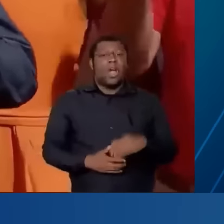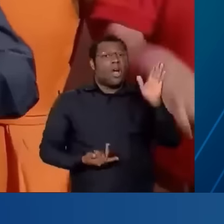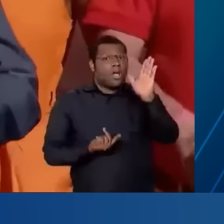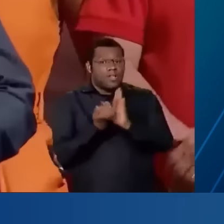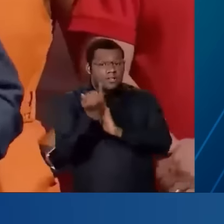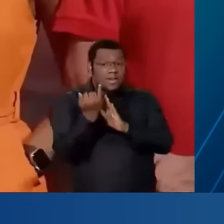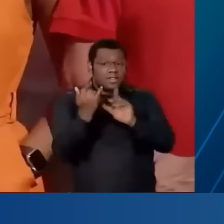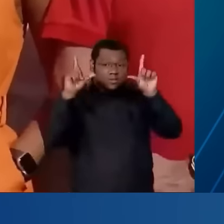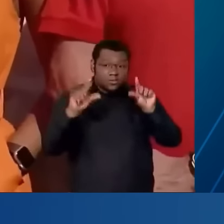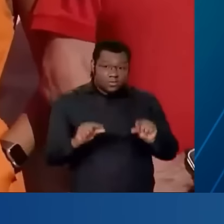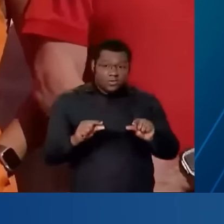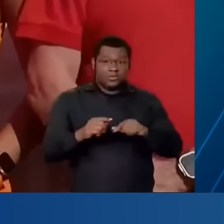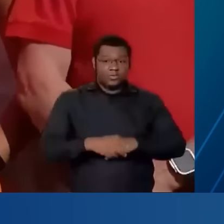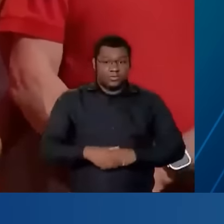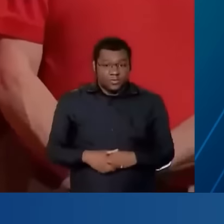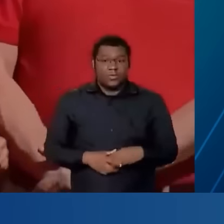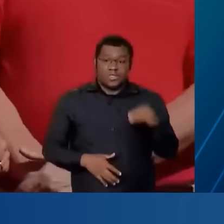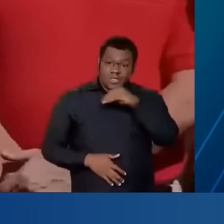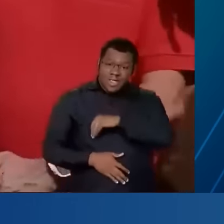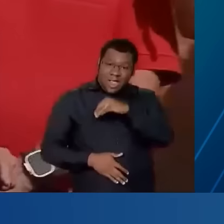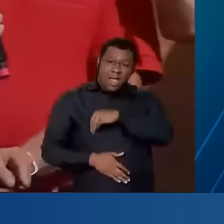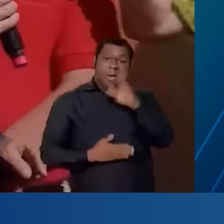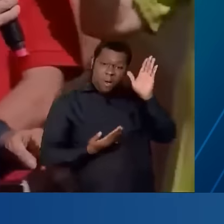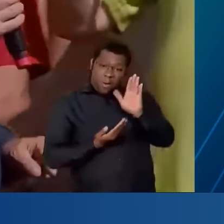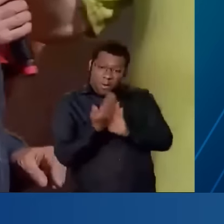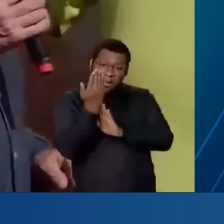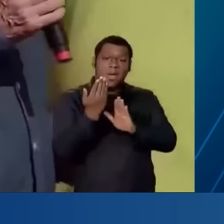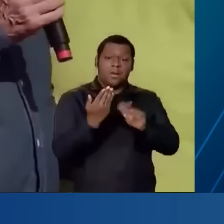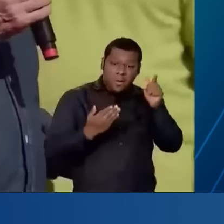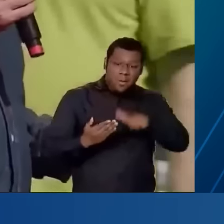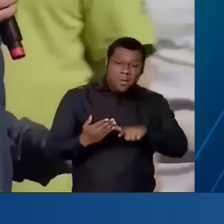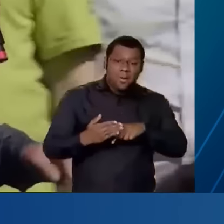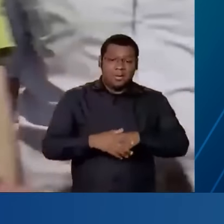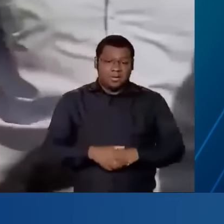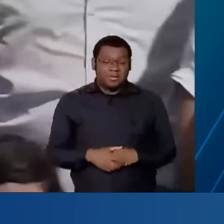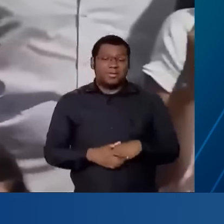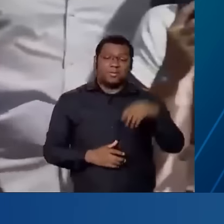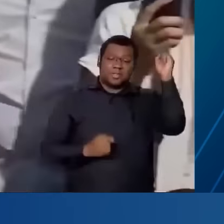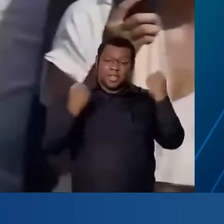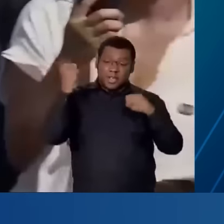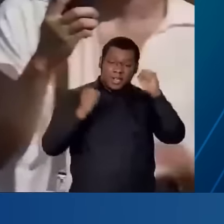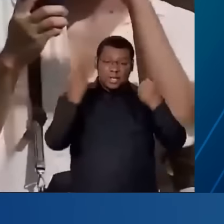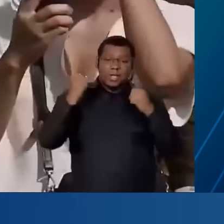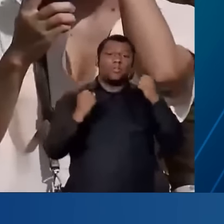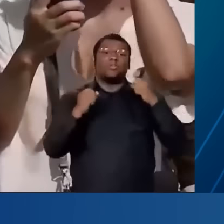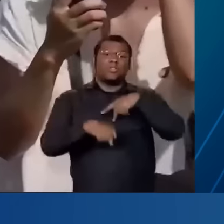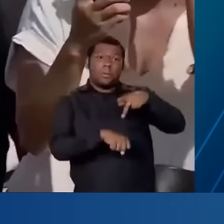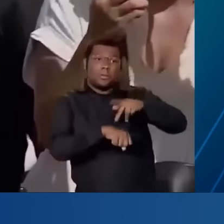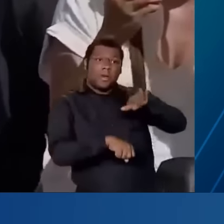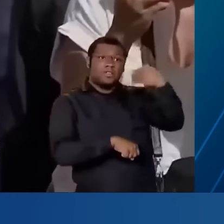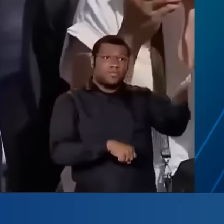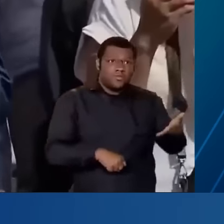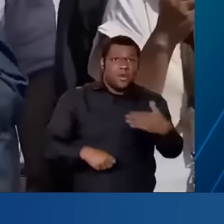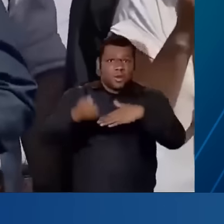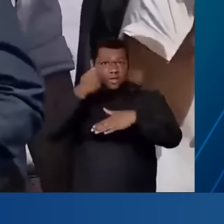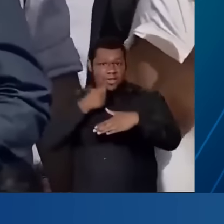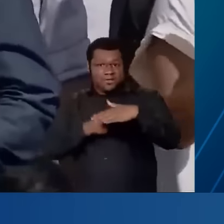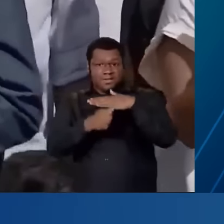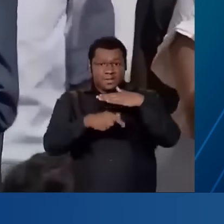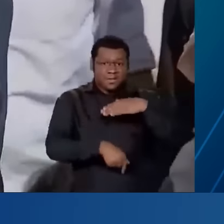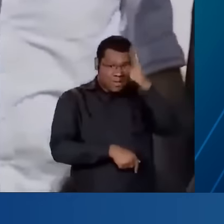o aumento está acontecendo. O que é importante é que a indústria voltou a investir no Brasil. Só a indústria